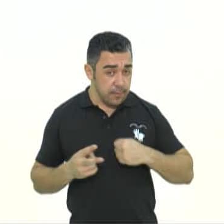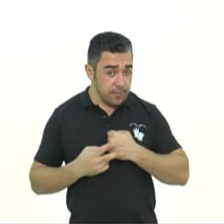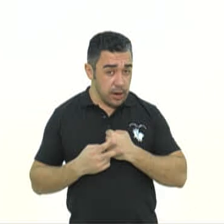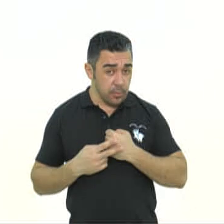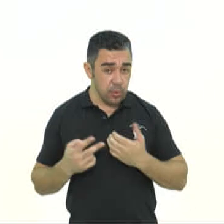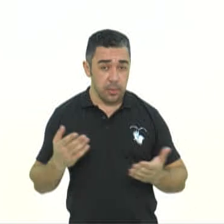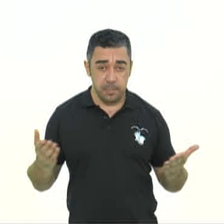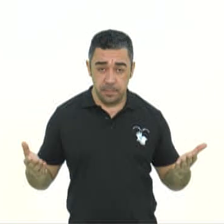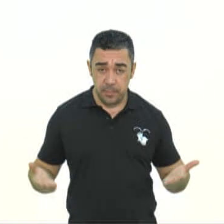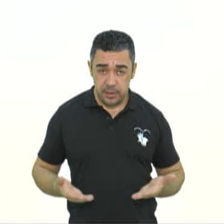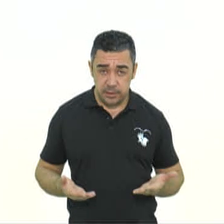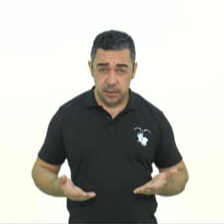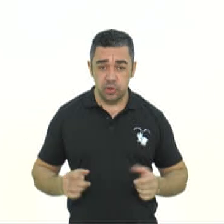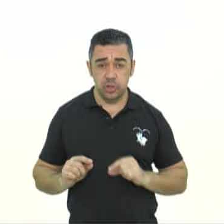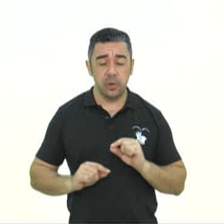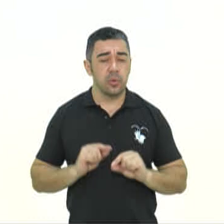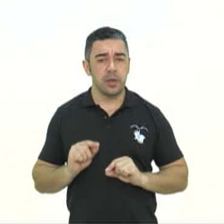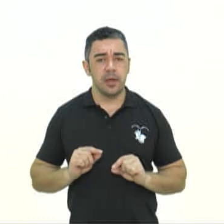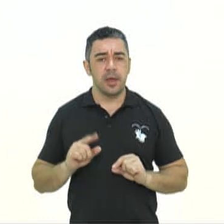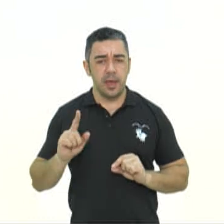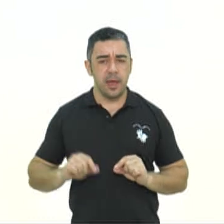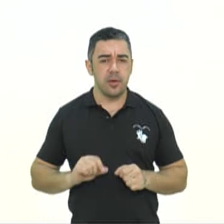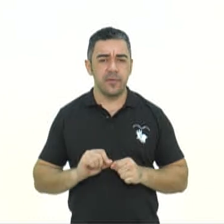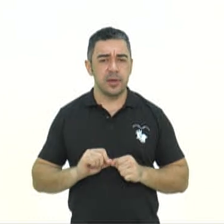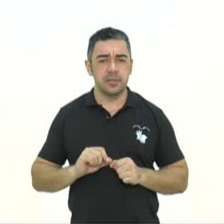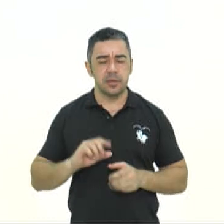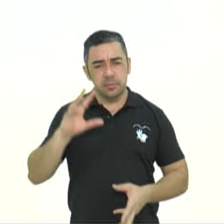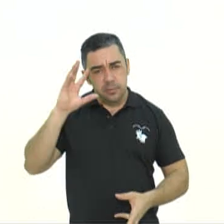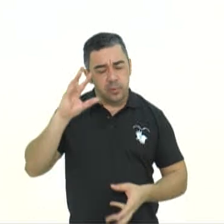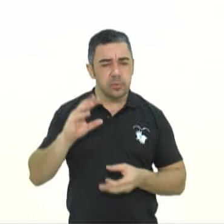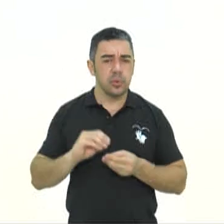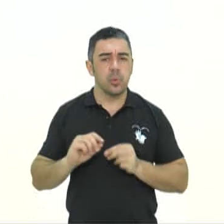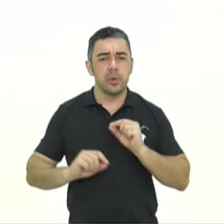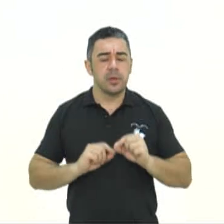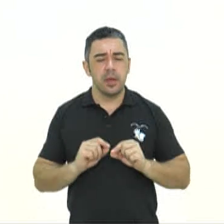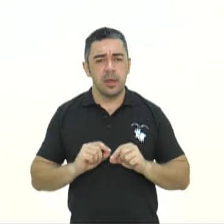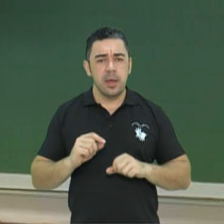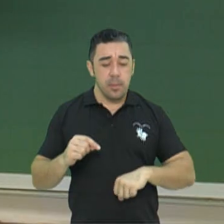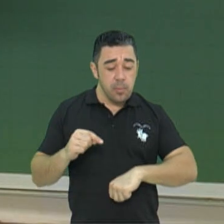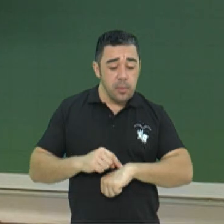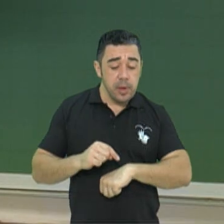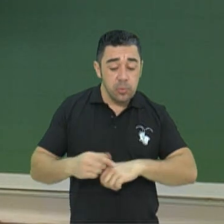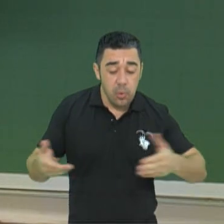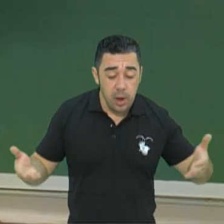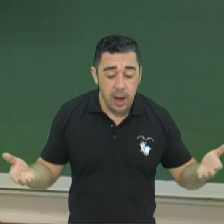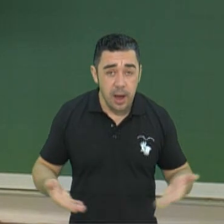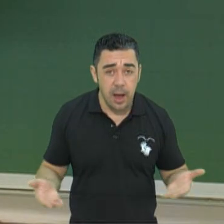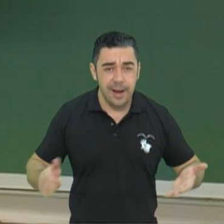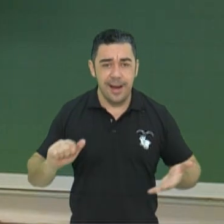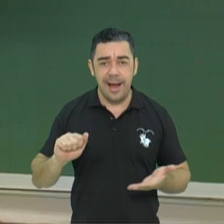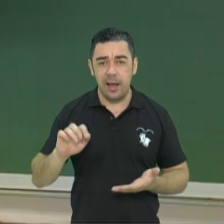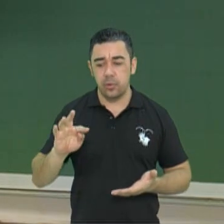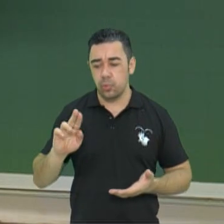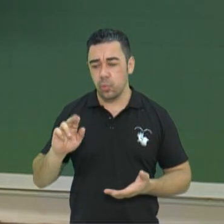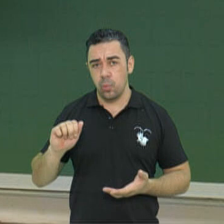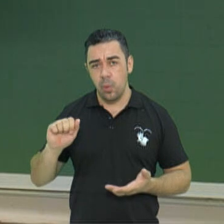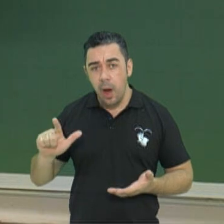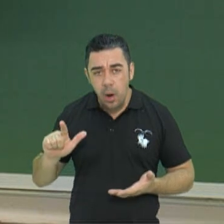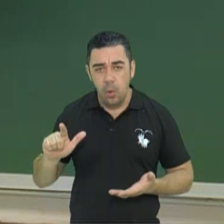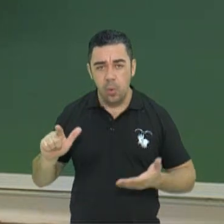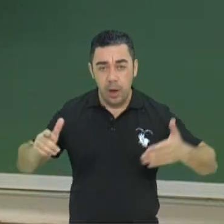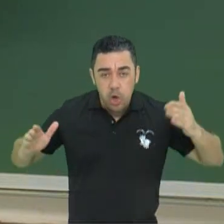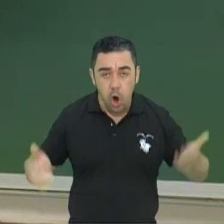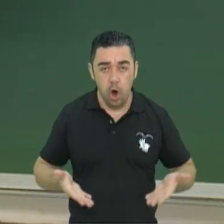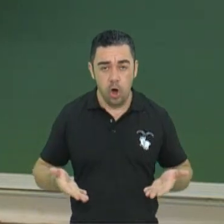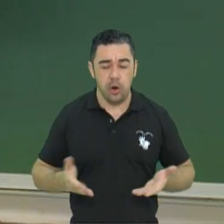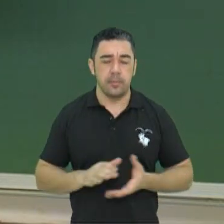no presente do indicativo, ele constrói a ideia de momento presente atual, atualidade, aquilo que nós falamos anteriormente.